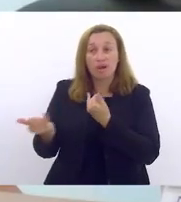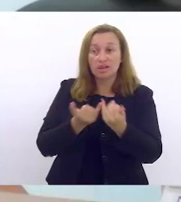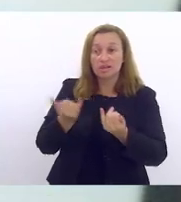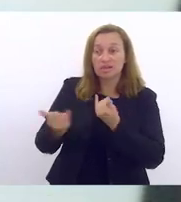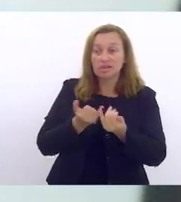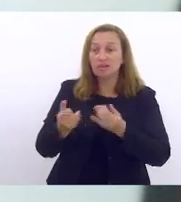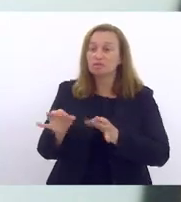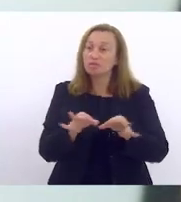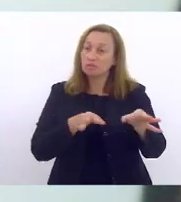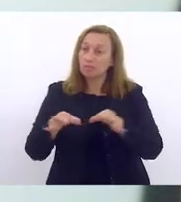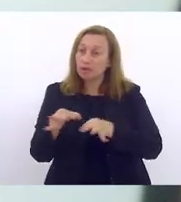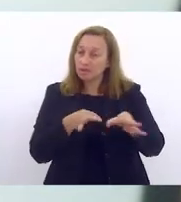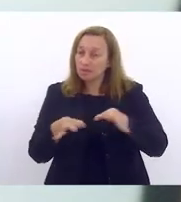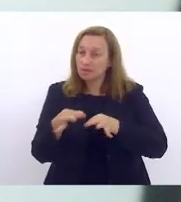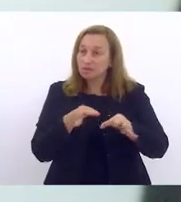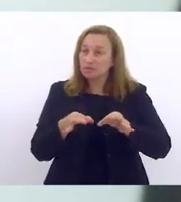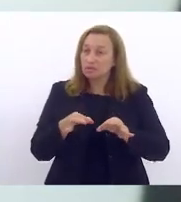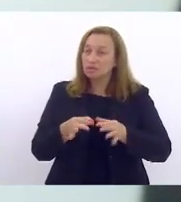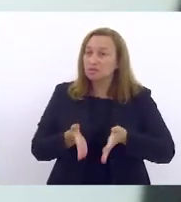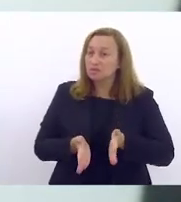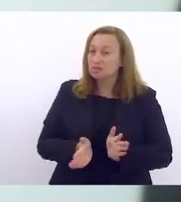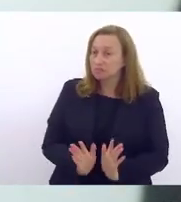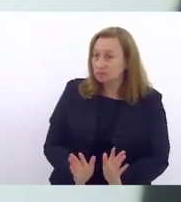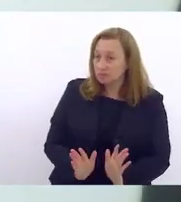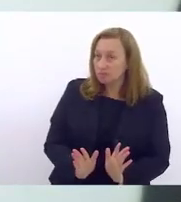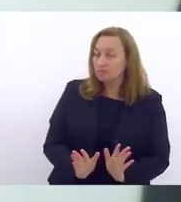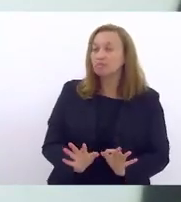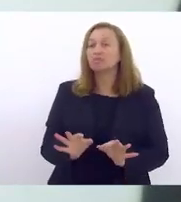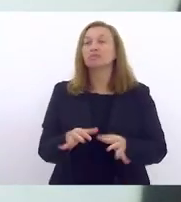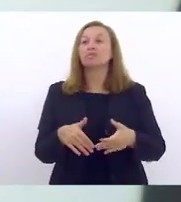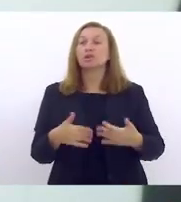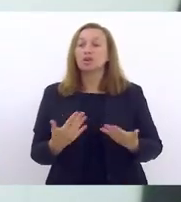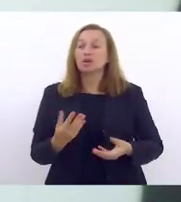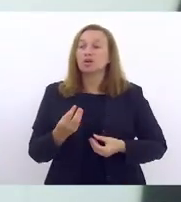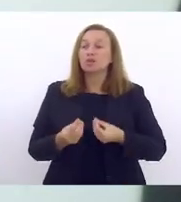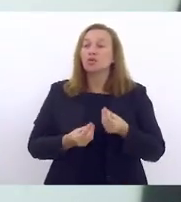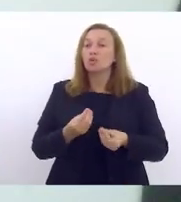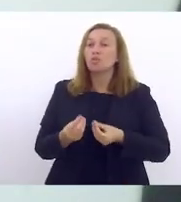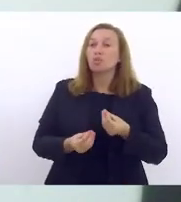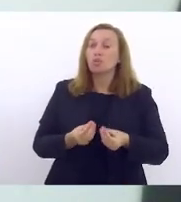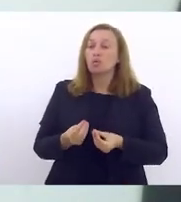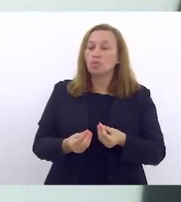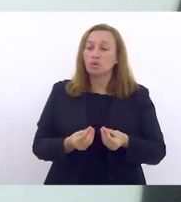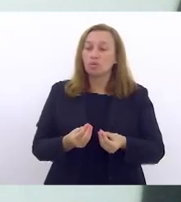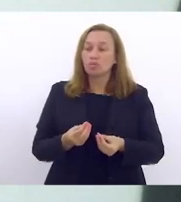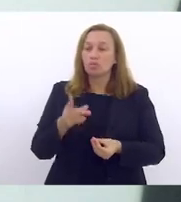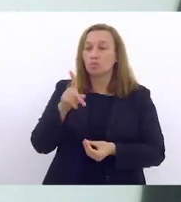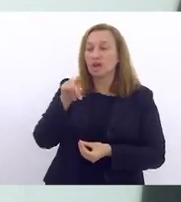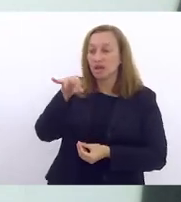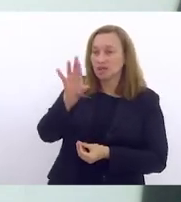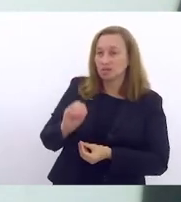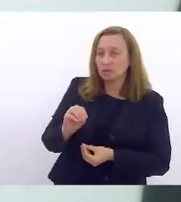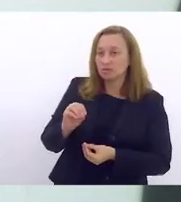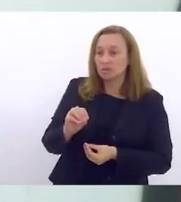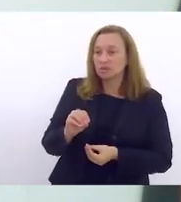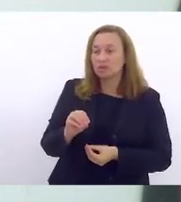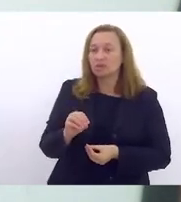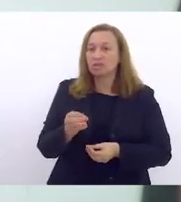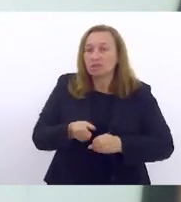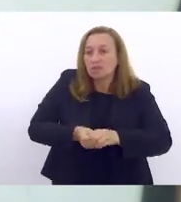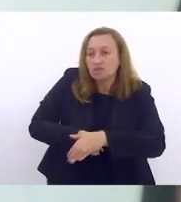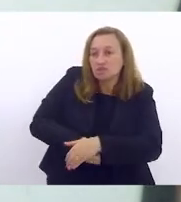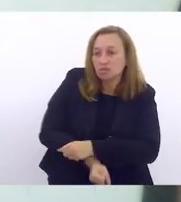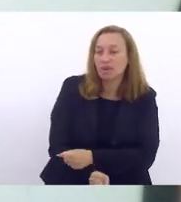para as mulheres, para que as mulheres saibam o que é um plano de parto, né? E como elaborar esse plano de parto. Né? Acho